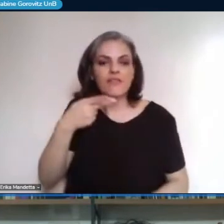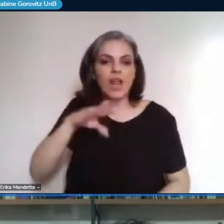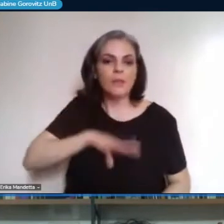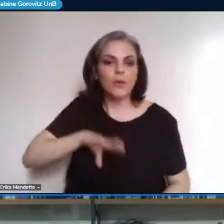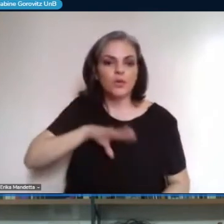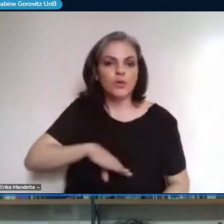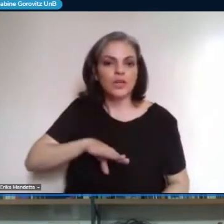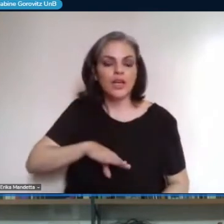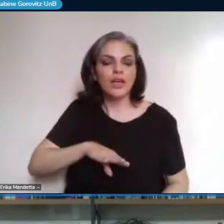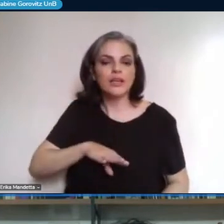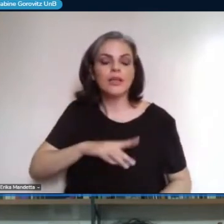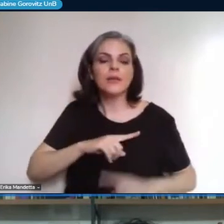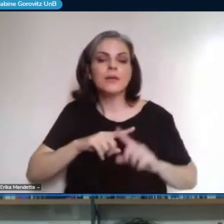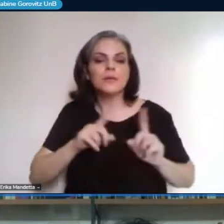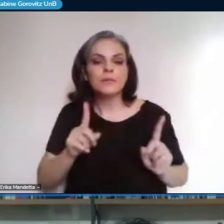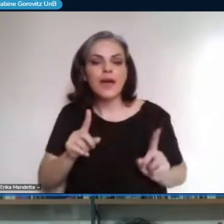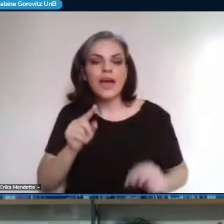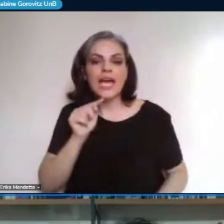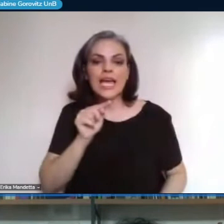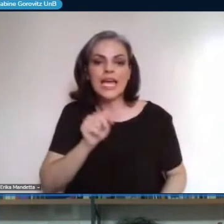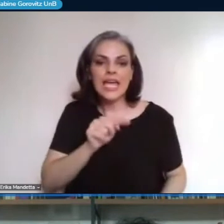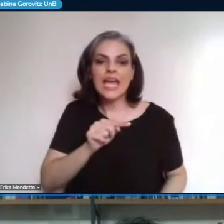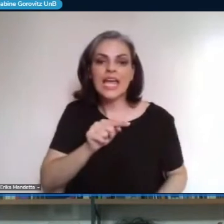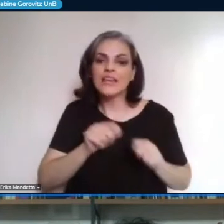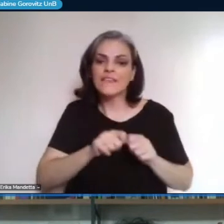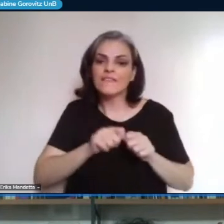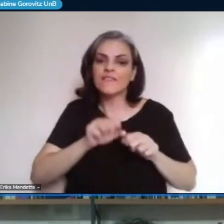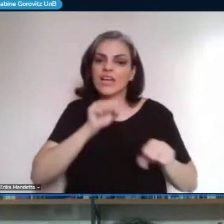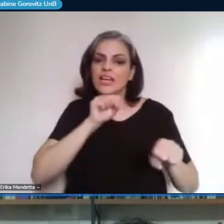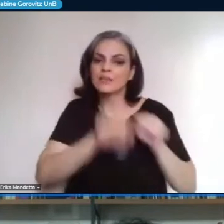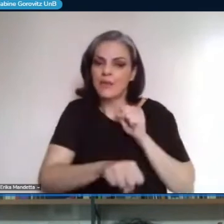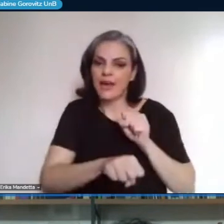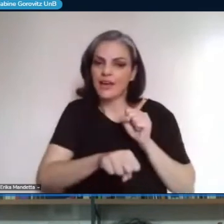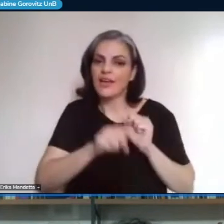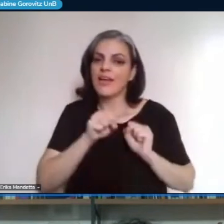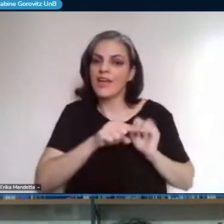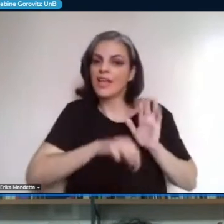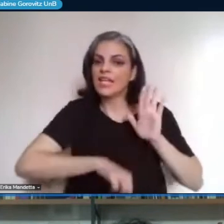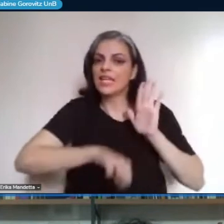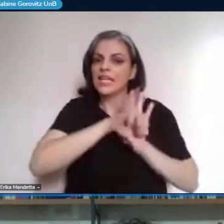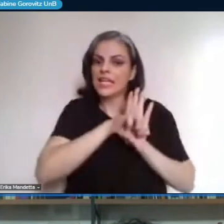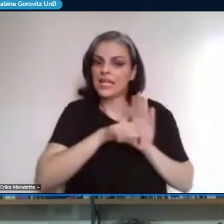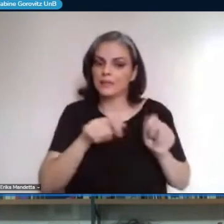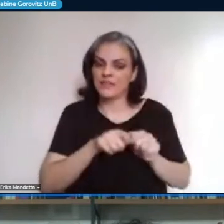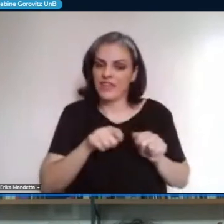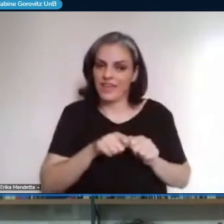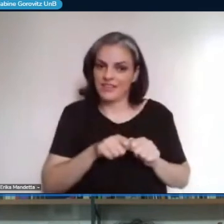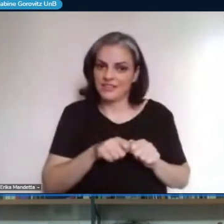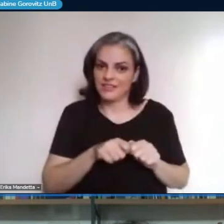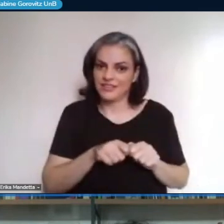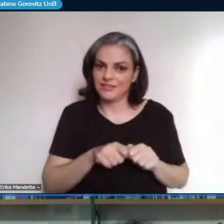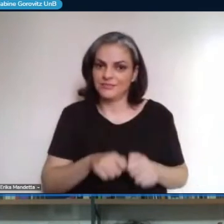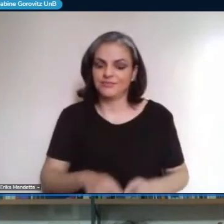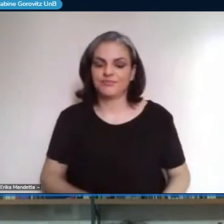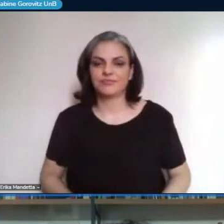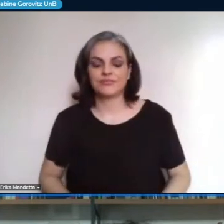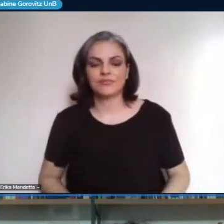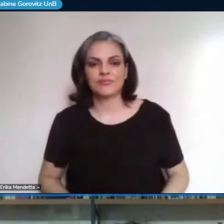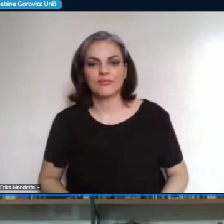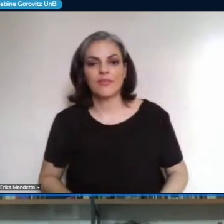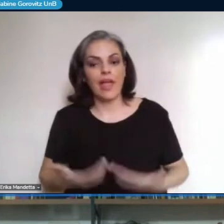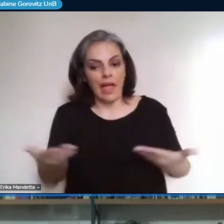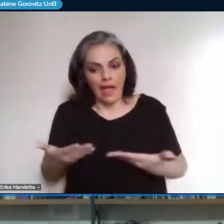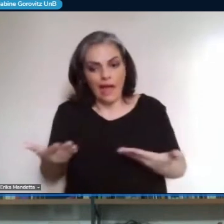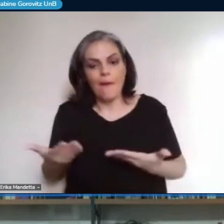e que era justamente quem tinha cometido o crime. E agora, essa semana,